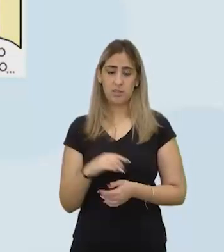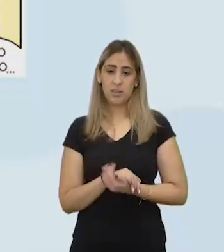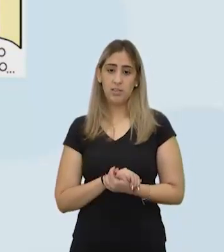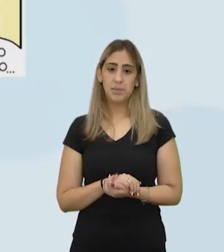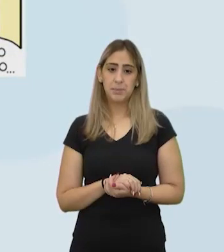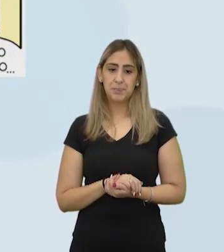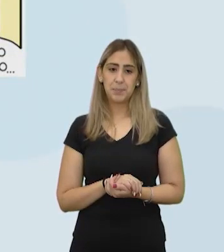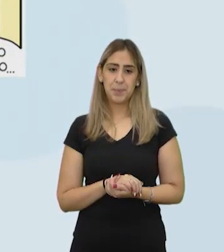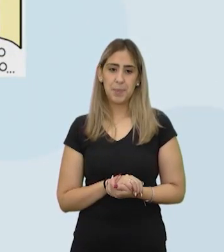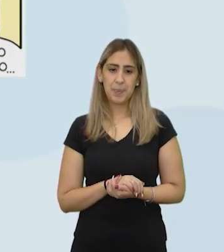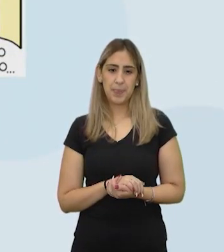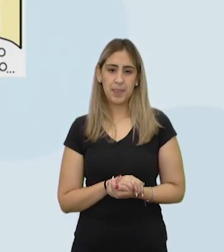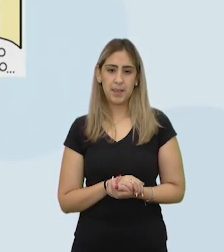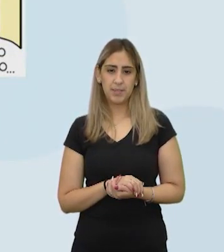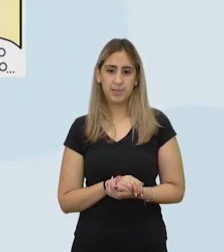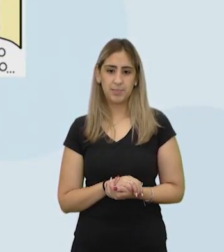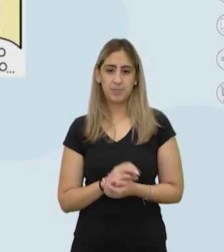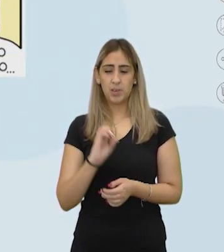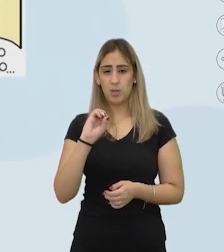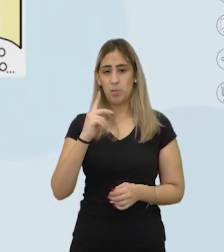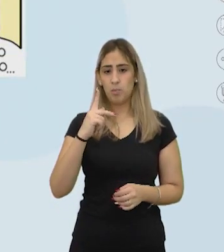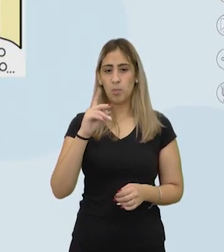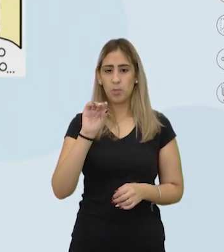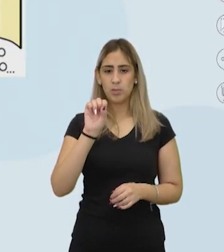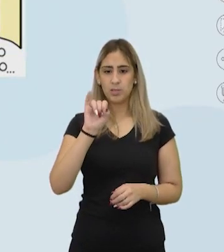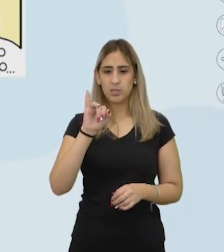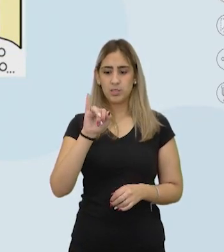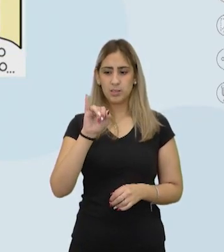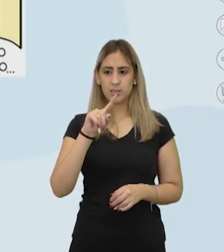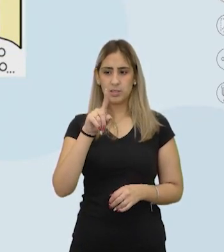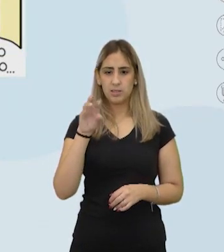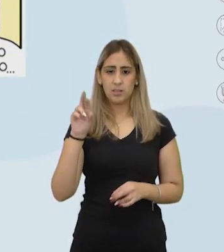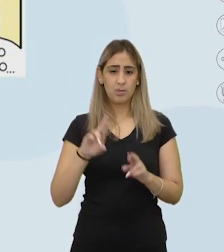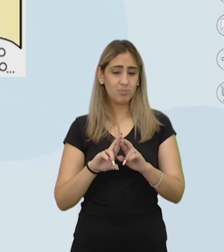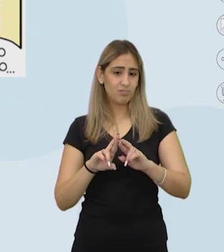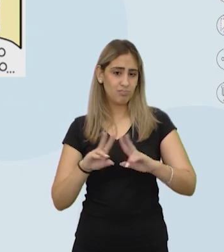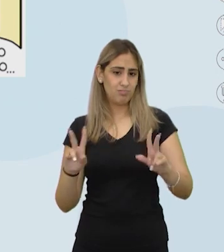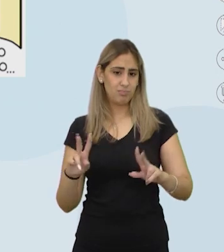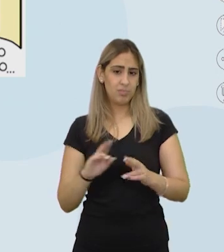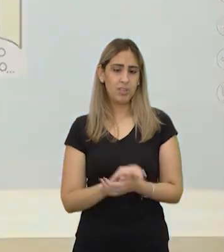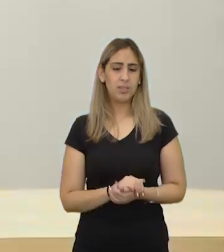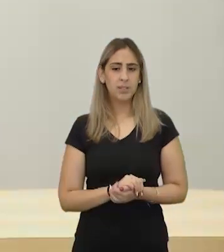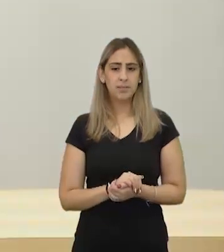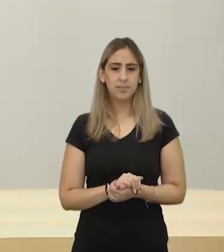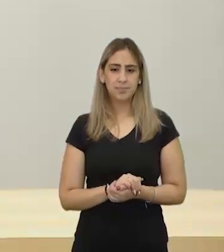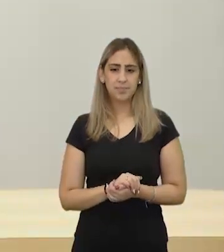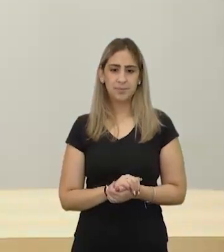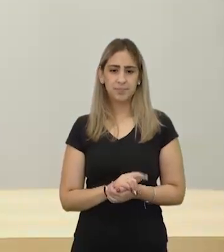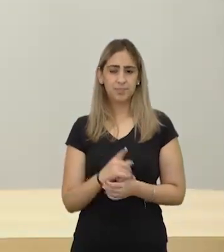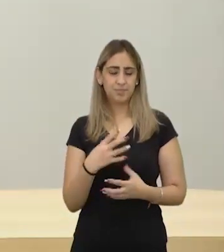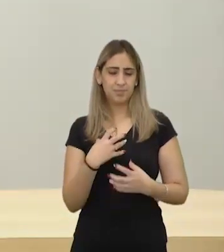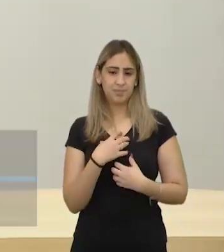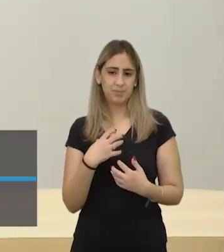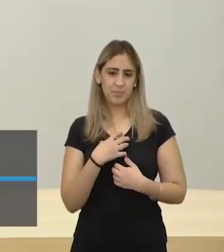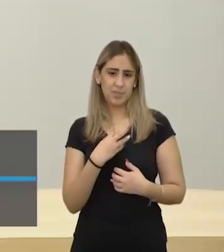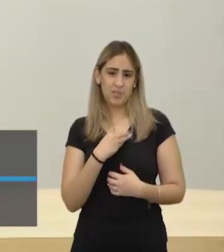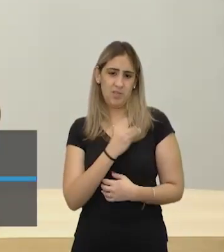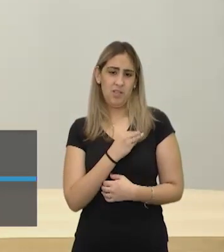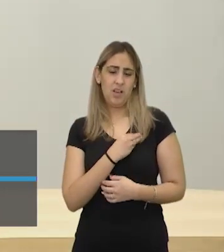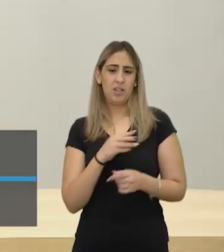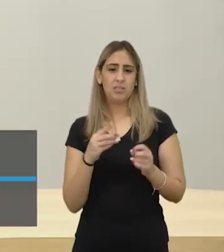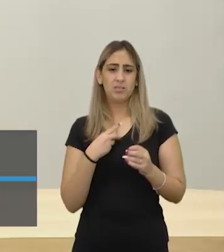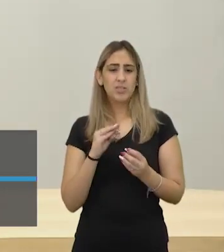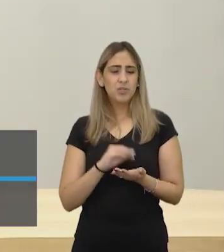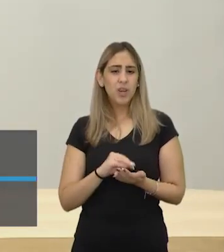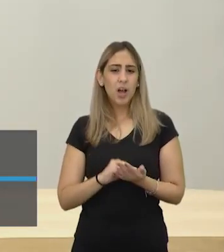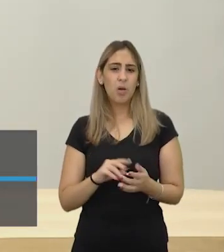Então, oposição, né? Ele tem ideia de oposição, né, Pro? Isso, a eu gente sempre chama de falo. ideia adversativa, Adversativa.